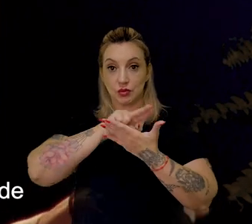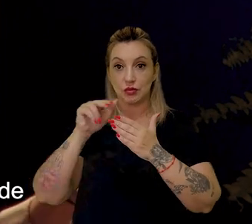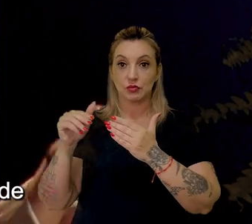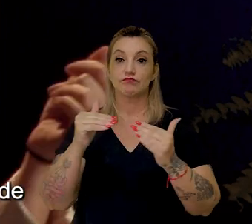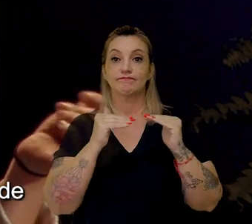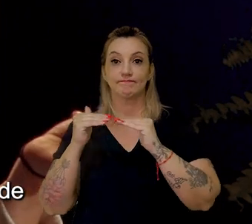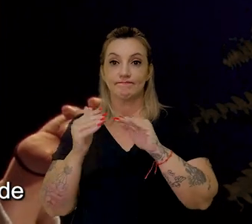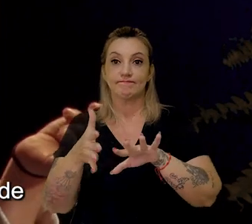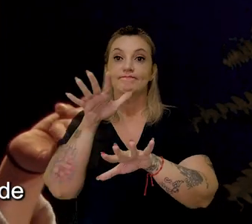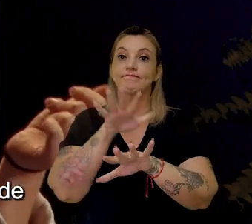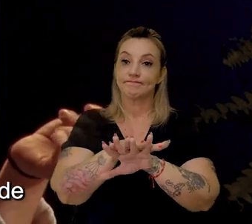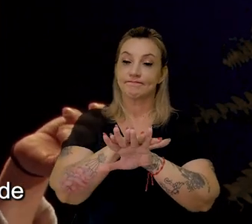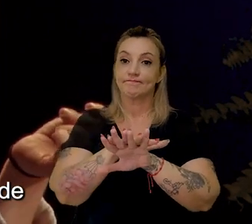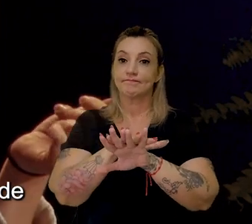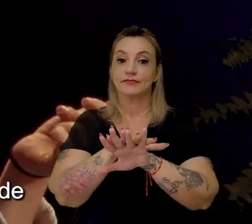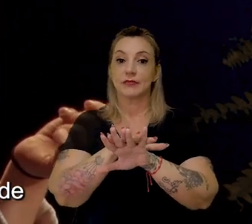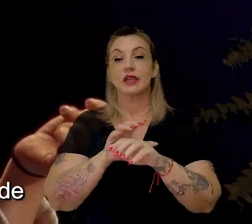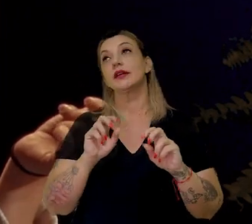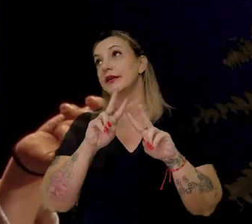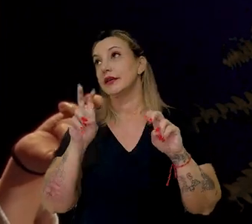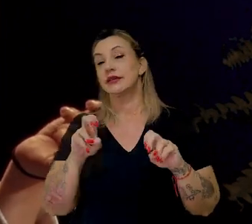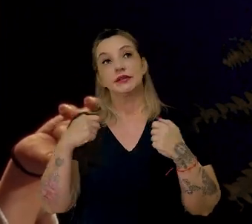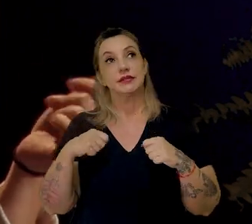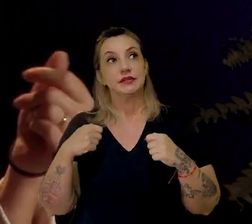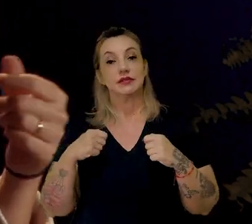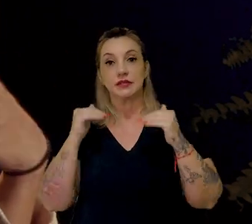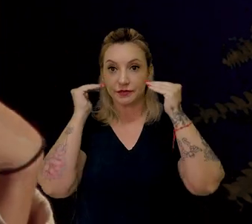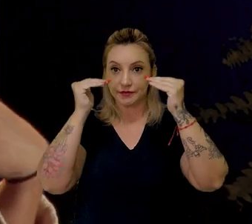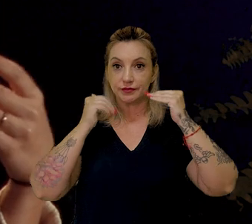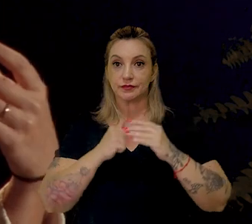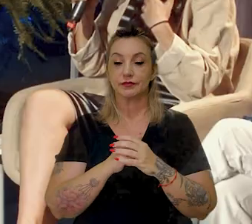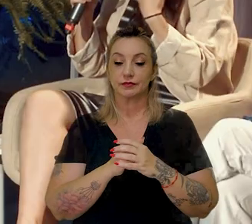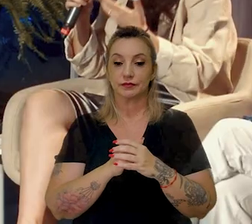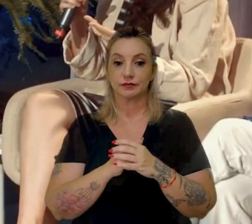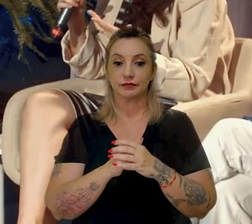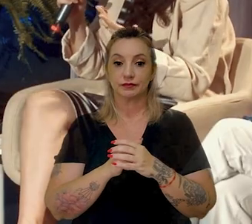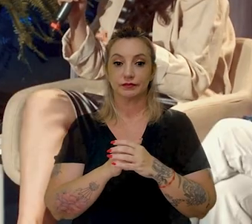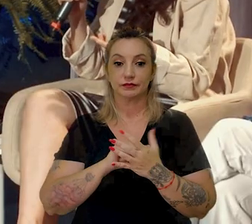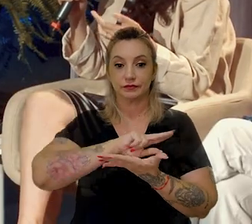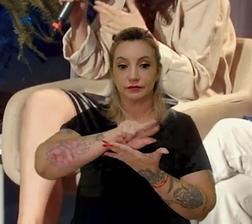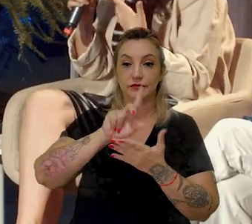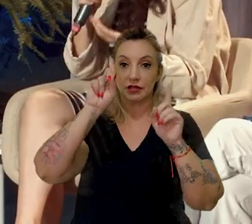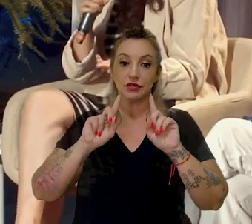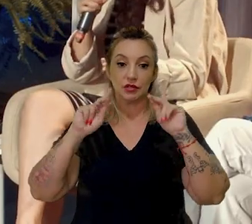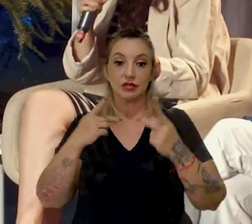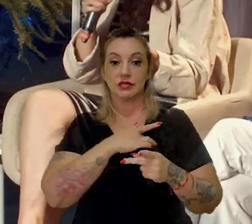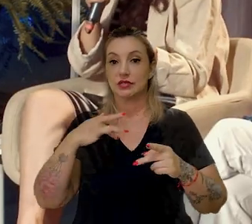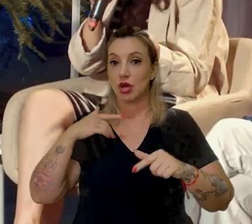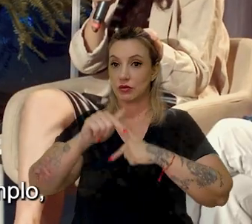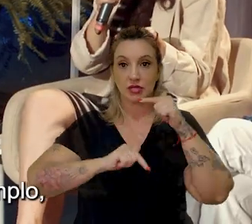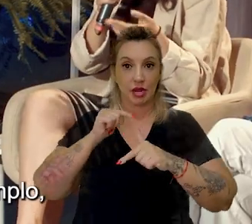cuidade de inclusão precisam continuar agindo com temas de de Gerais de direitos humanos de saúde